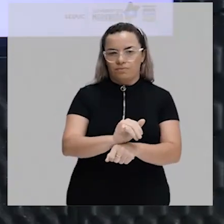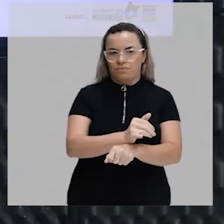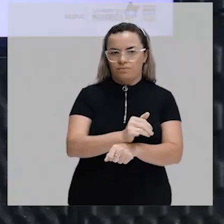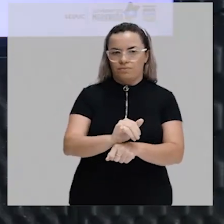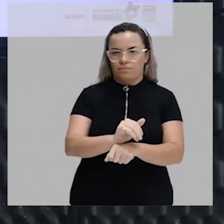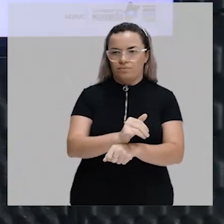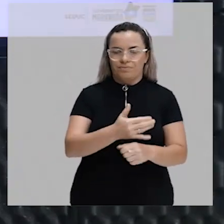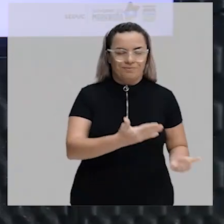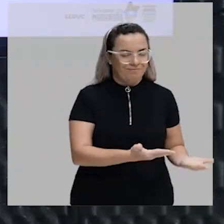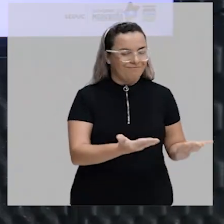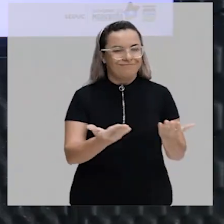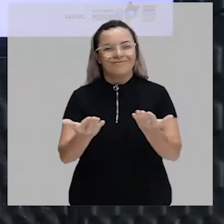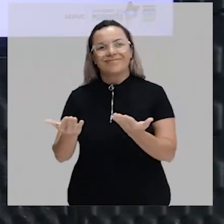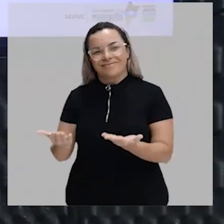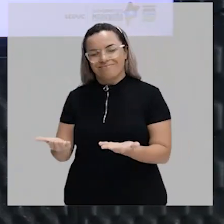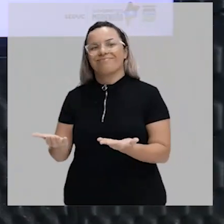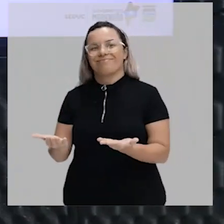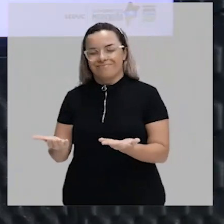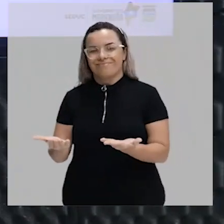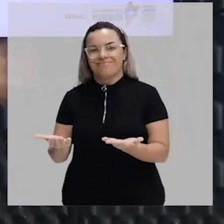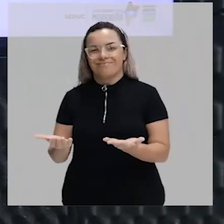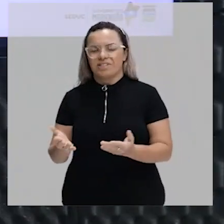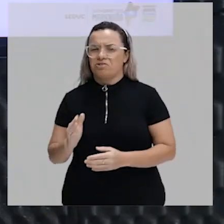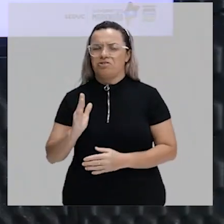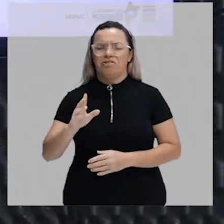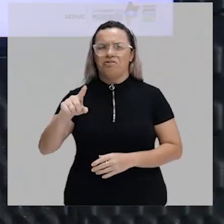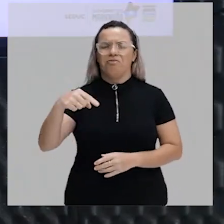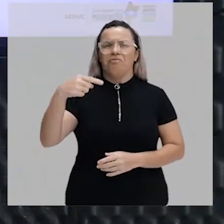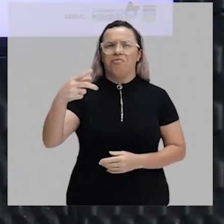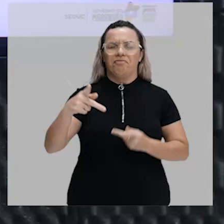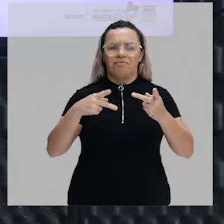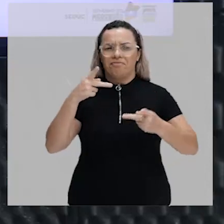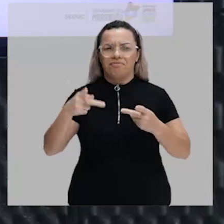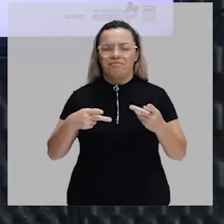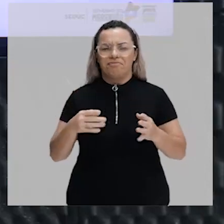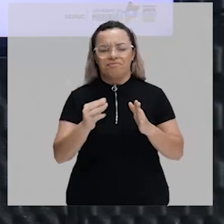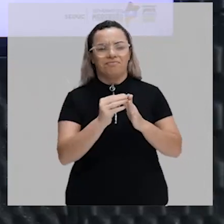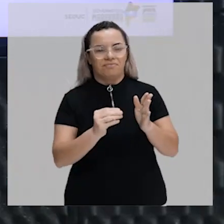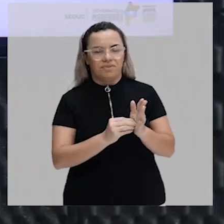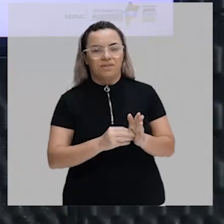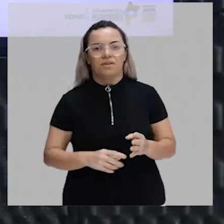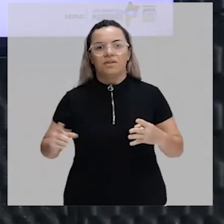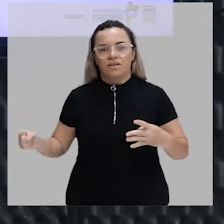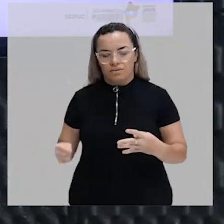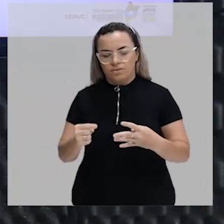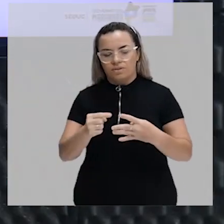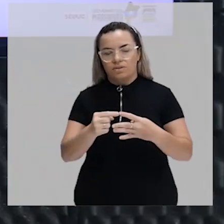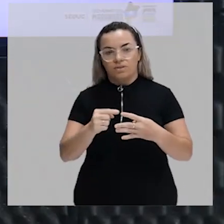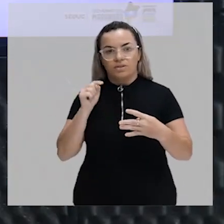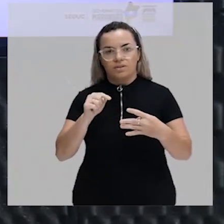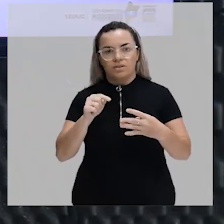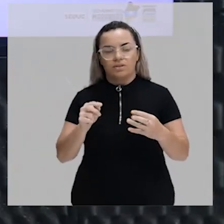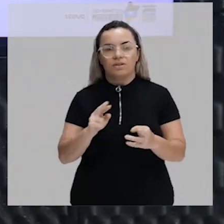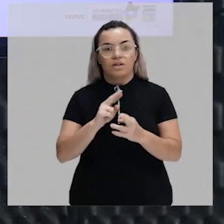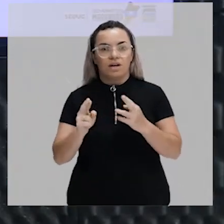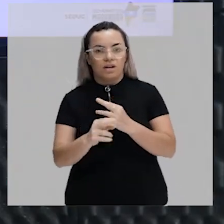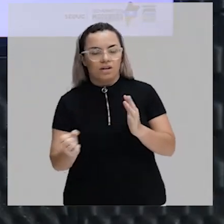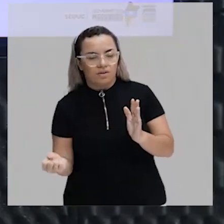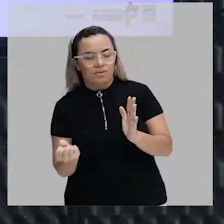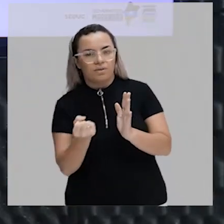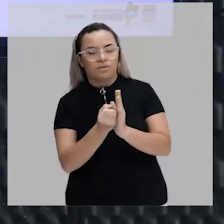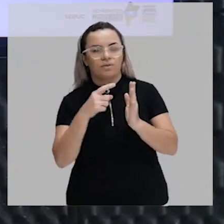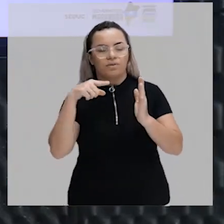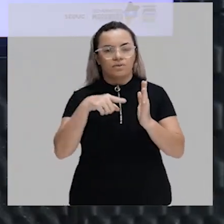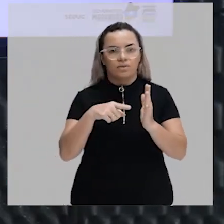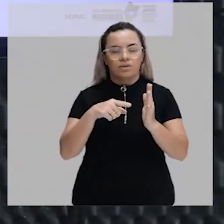muito bem-vindos. Eu nem ia, né, já ia pulando, falando logo simbolismo. Bom, gente, simbolismo tem a ver com símbolos. E